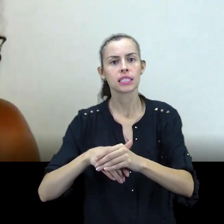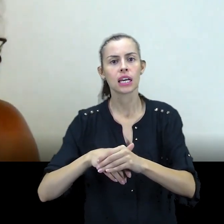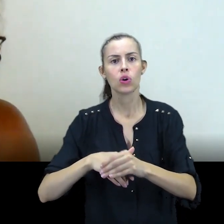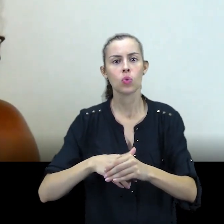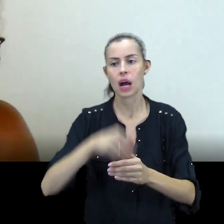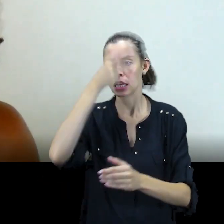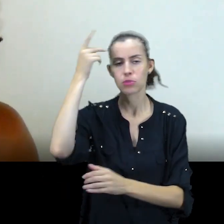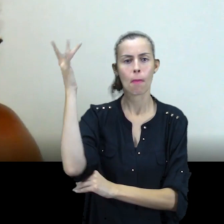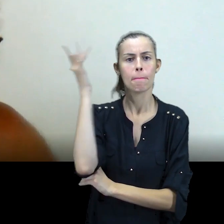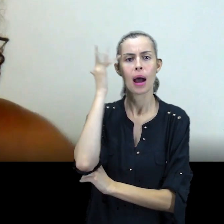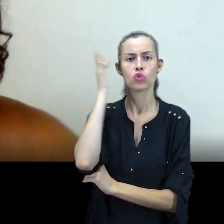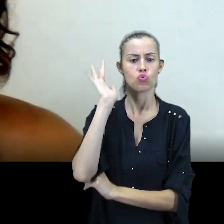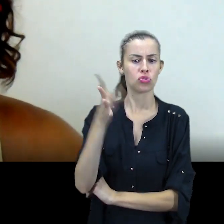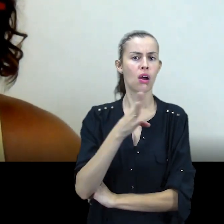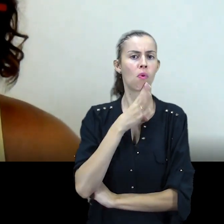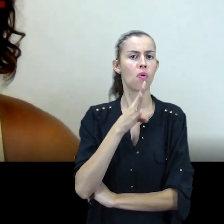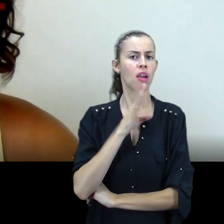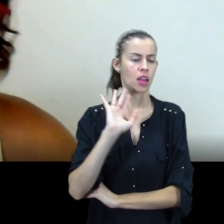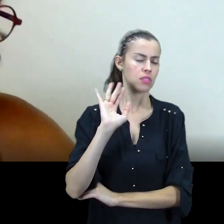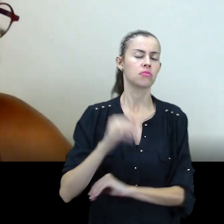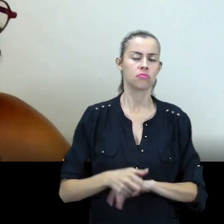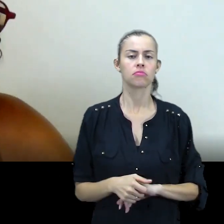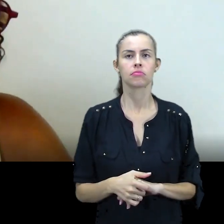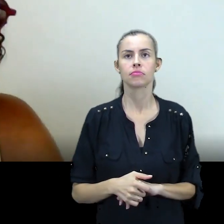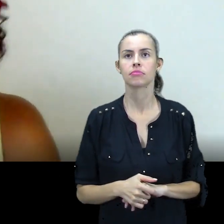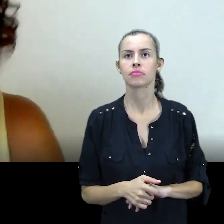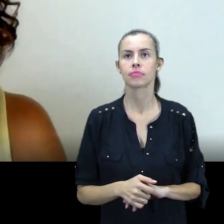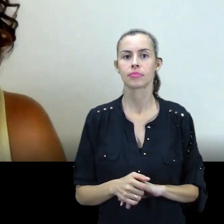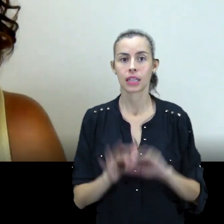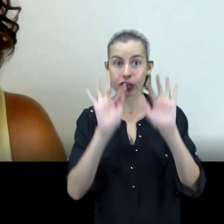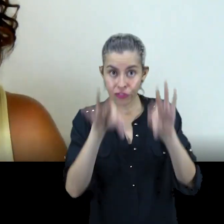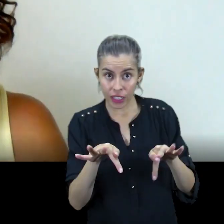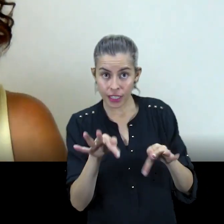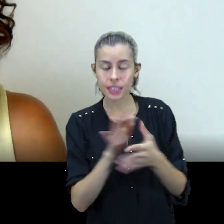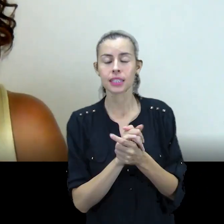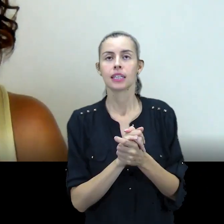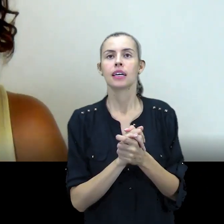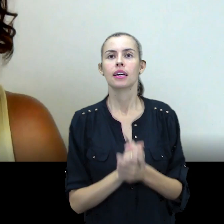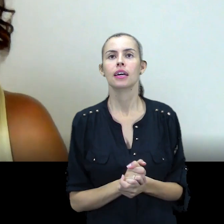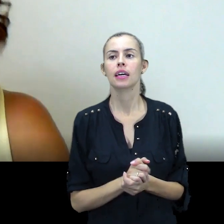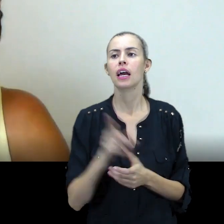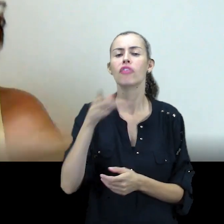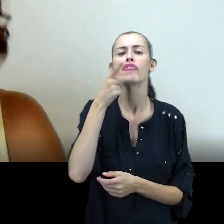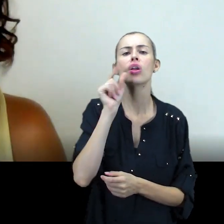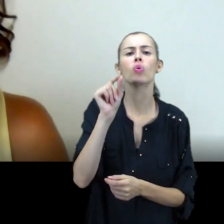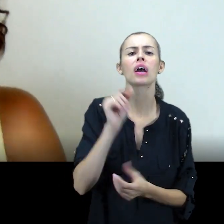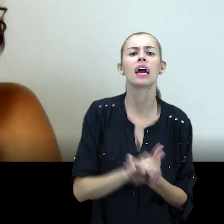em comunidade e sociedade, né, e também movimenta essa parte interdisciplinar, que sejam